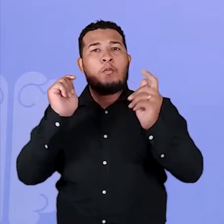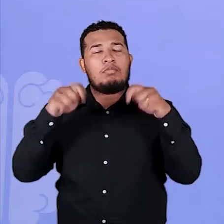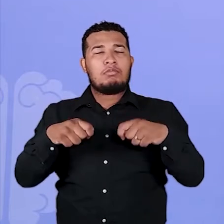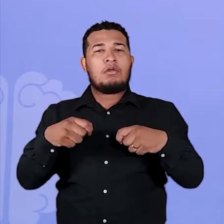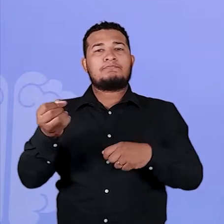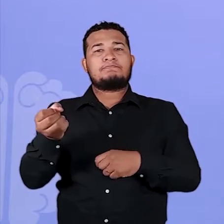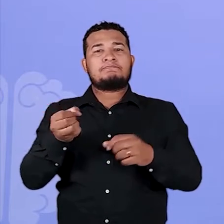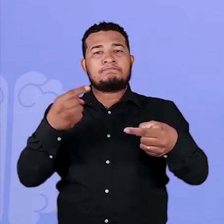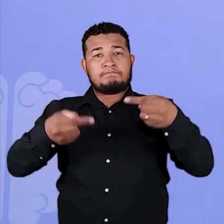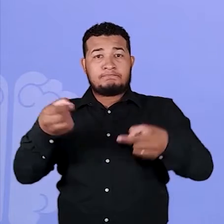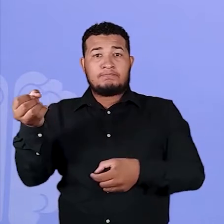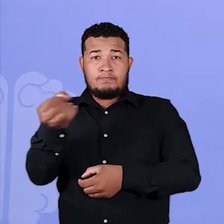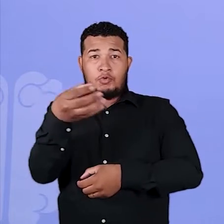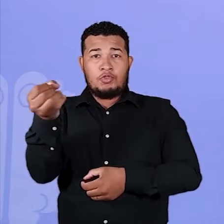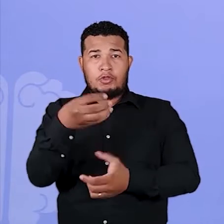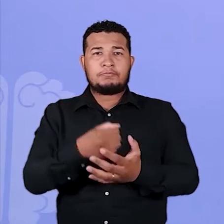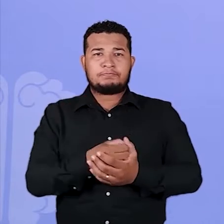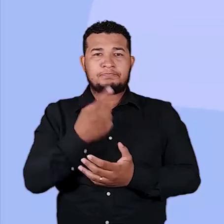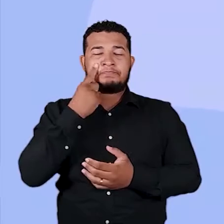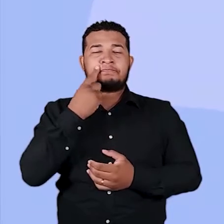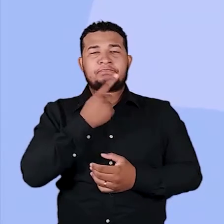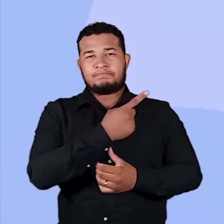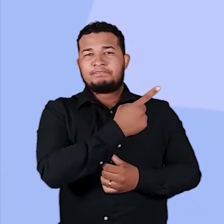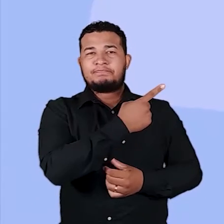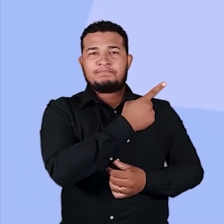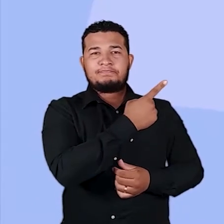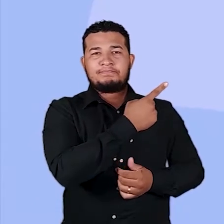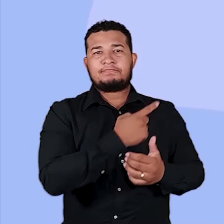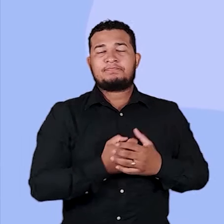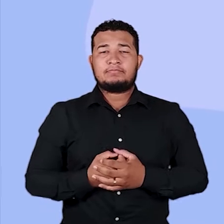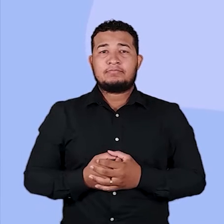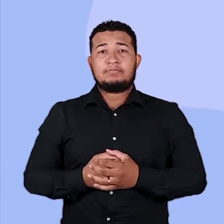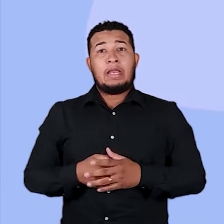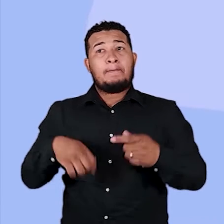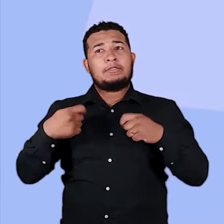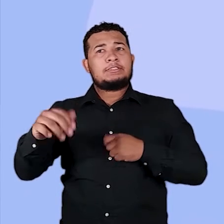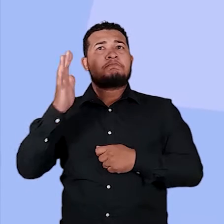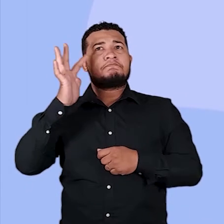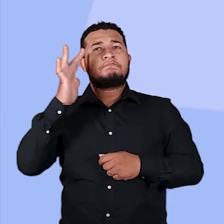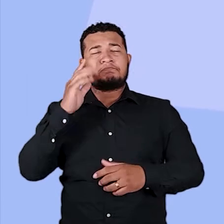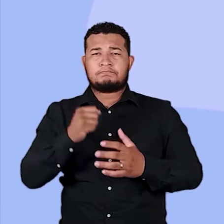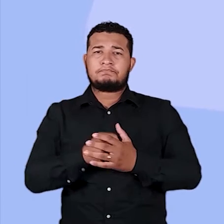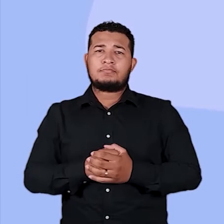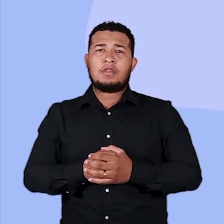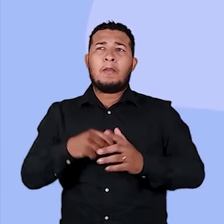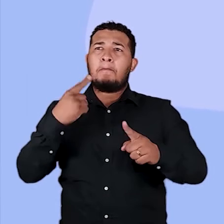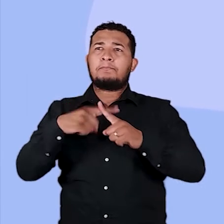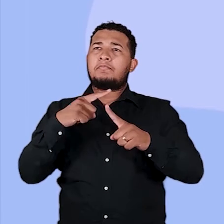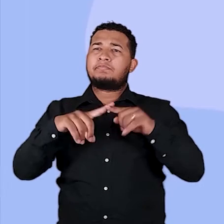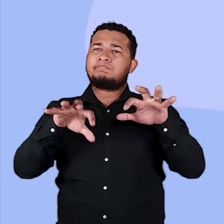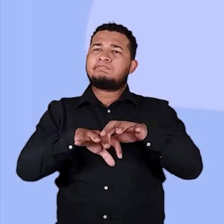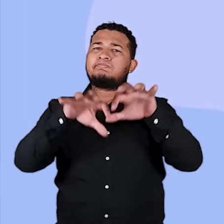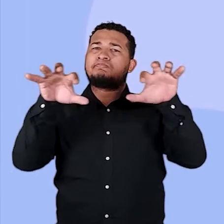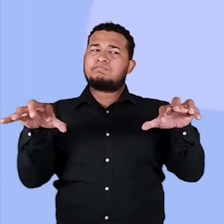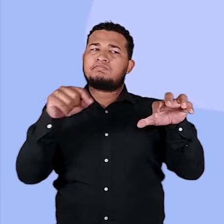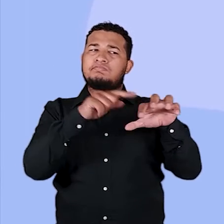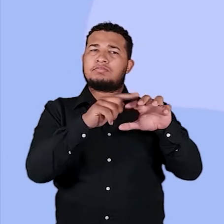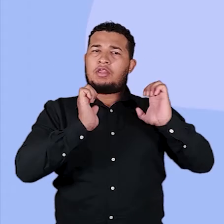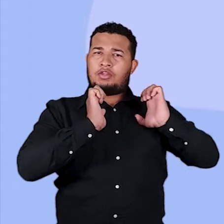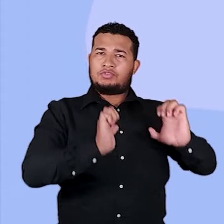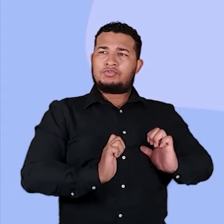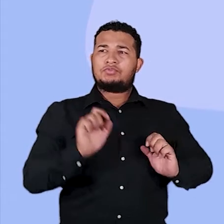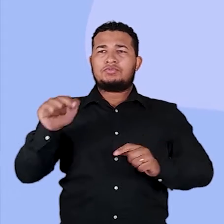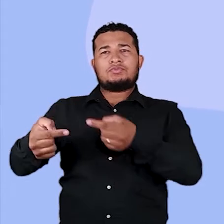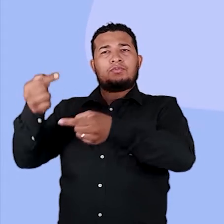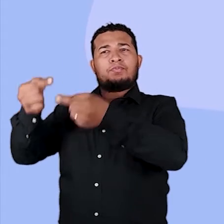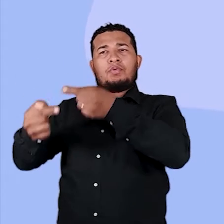política moderna. Então, vamos lá para o slide. A gente precisa se perguntar, por que separar ética